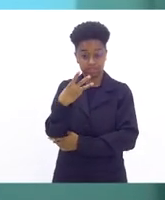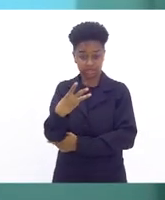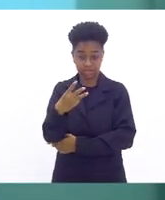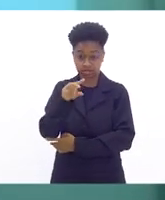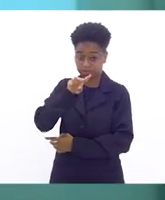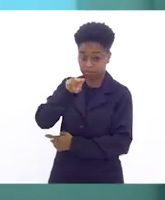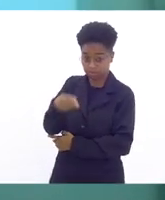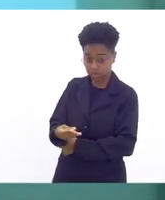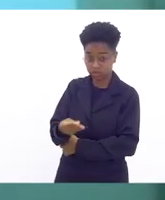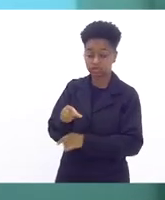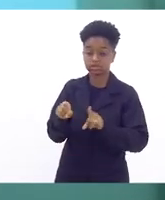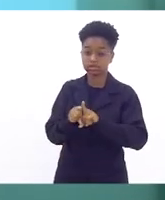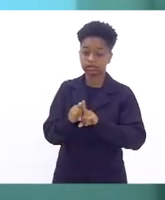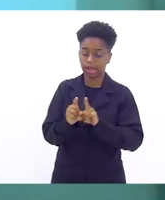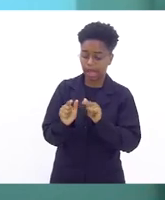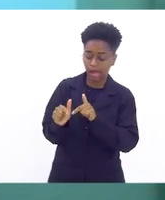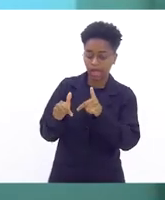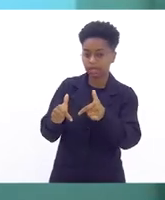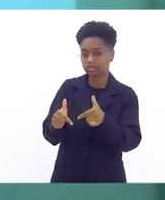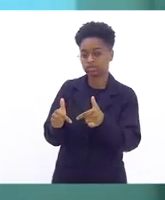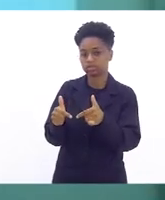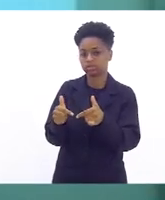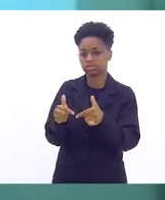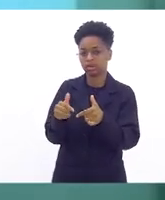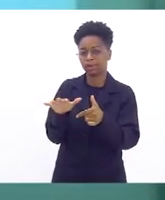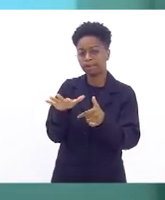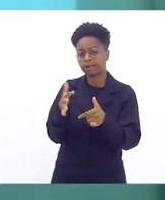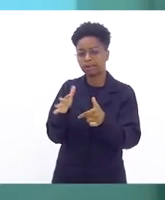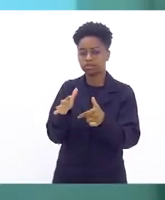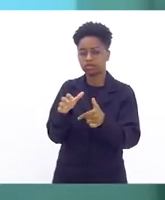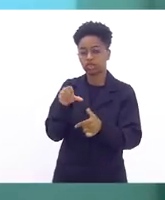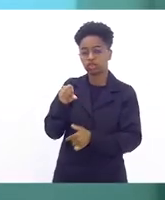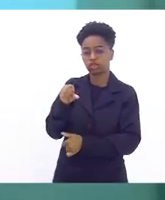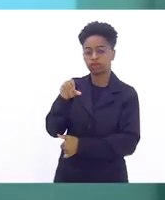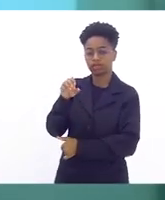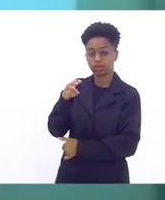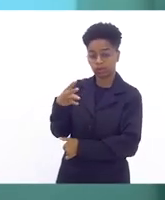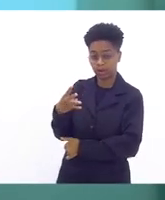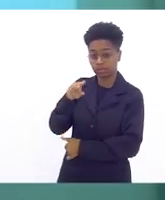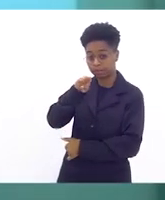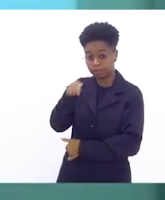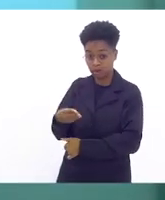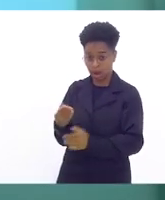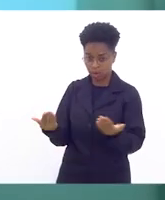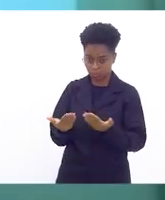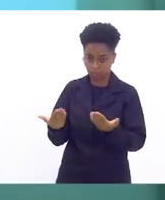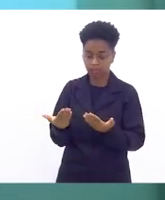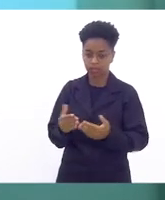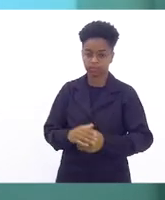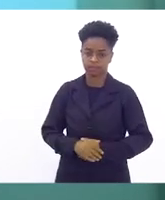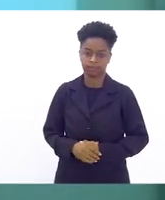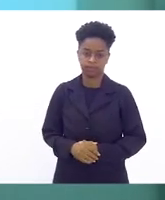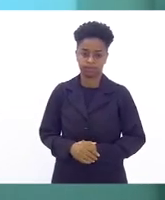e a execução dele é tá na casa dos 94 milhões nesse momento